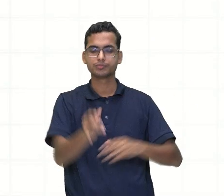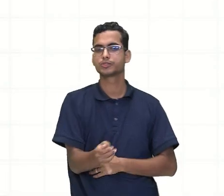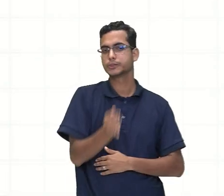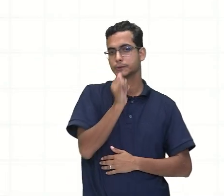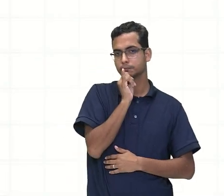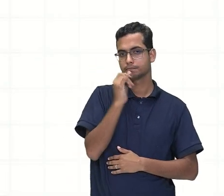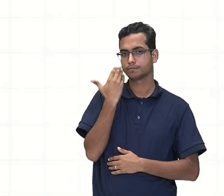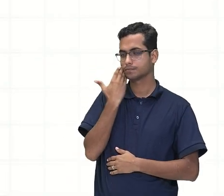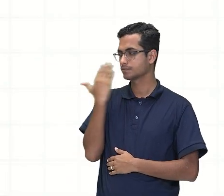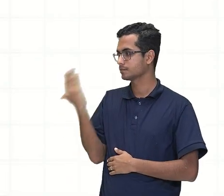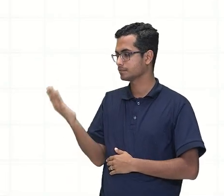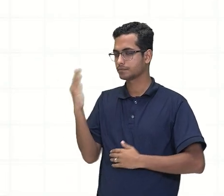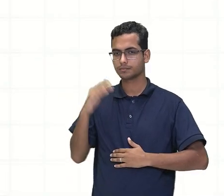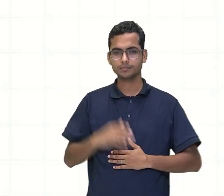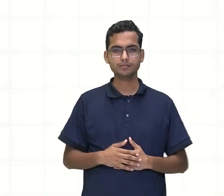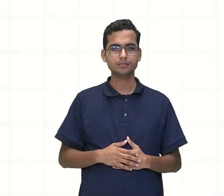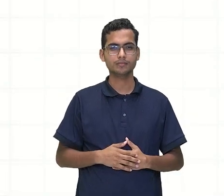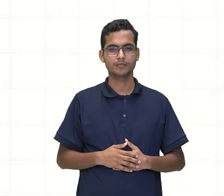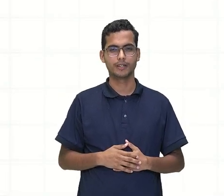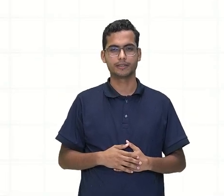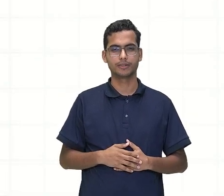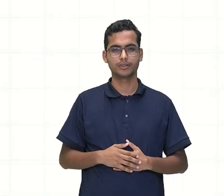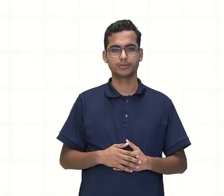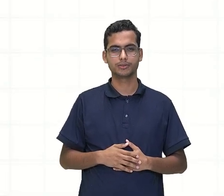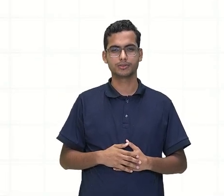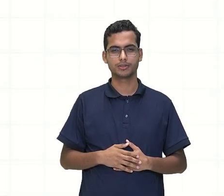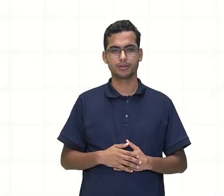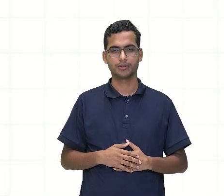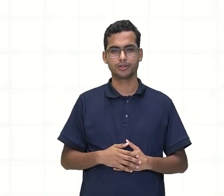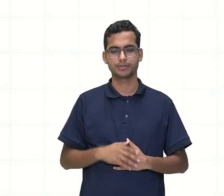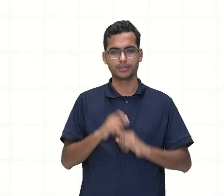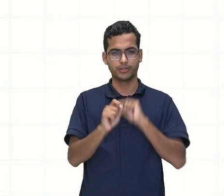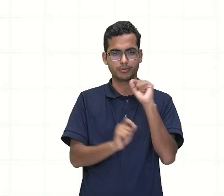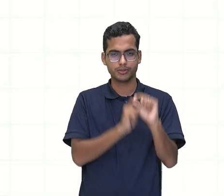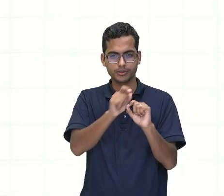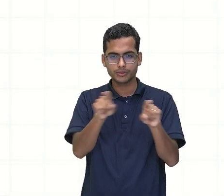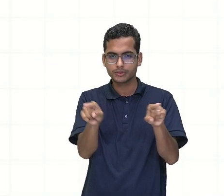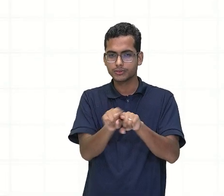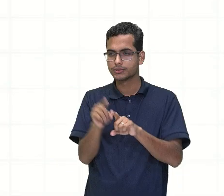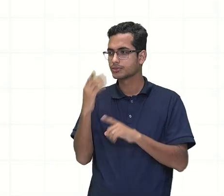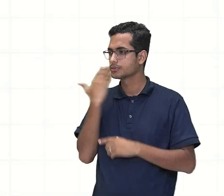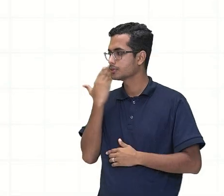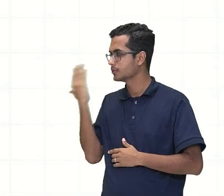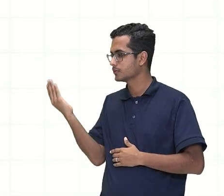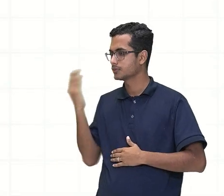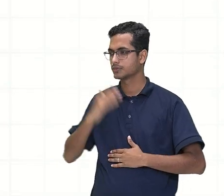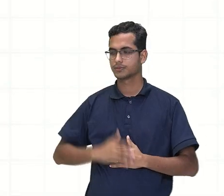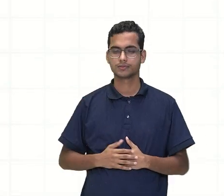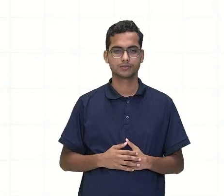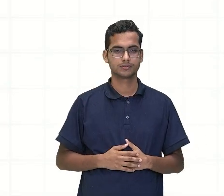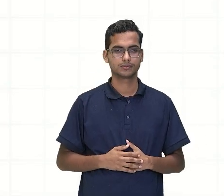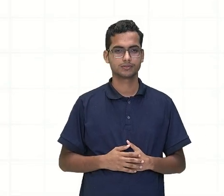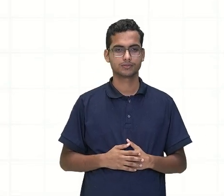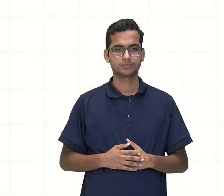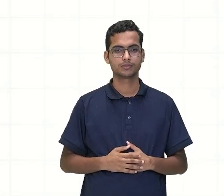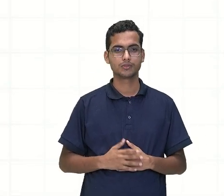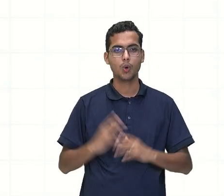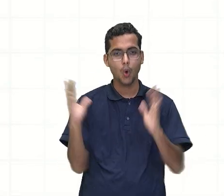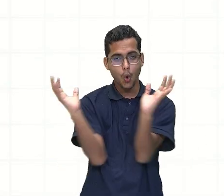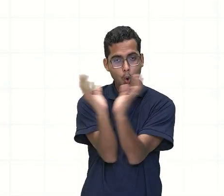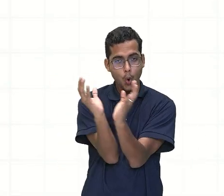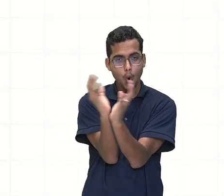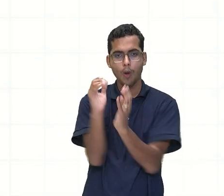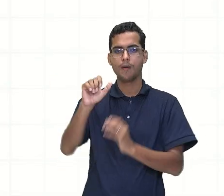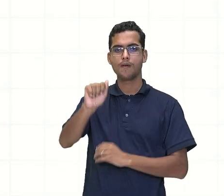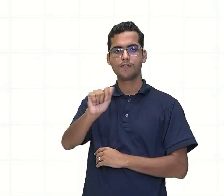para pensar nos grupos de apoio baseado em princípios religiosos. Um exemplo muito claro, os alcoólicos anônimos, temos